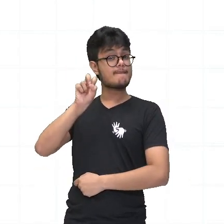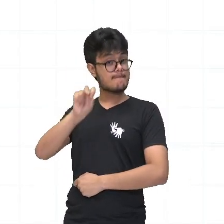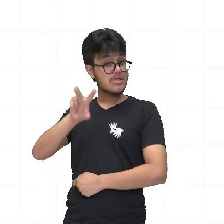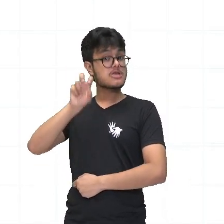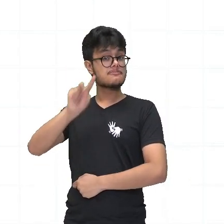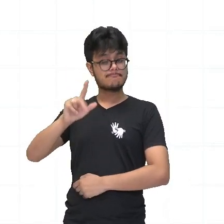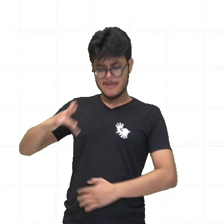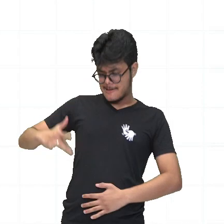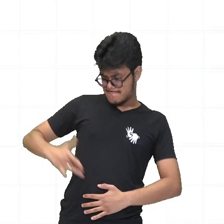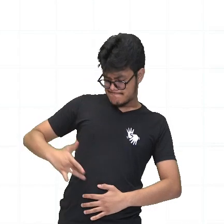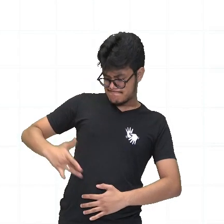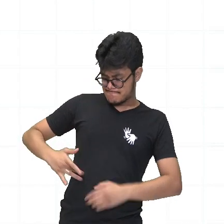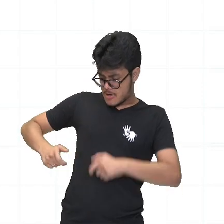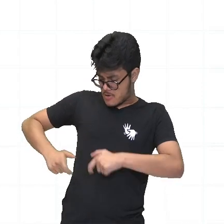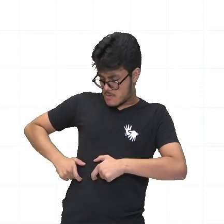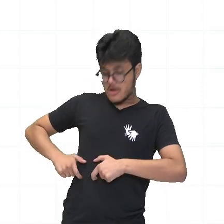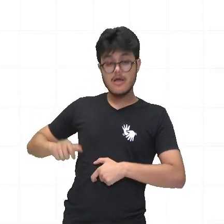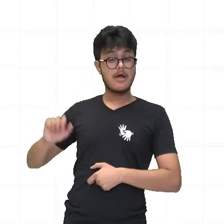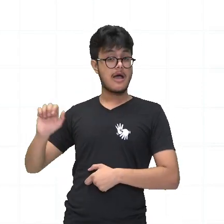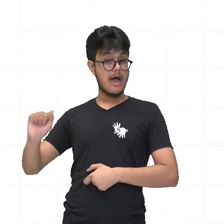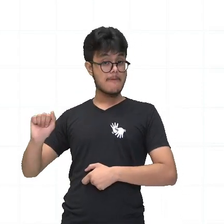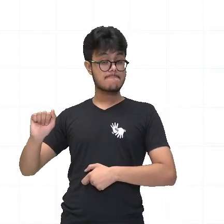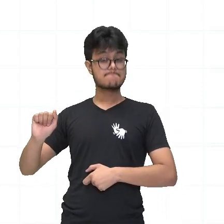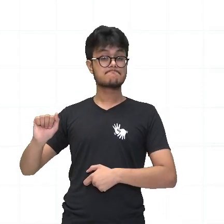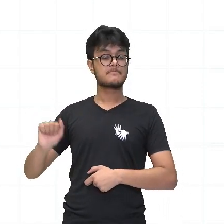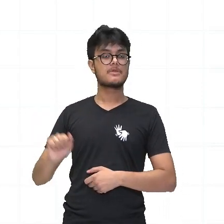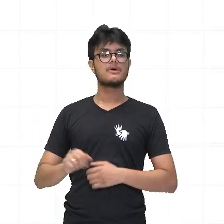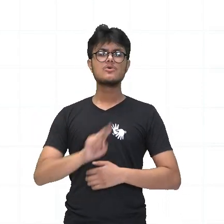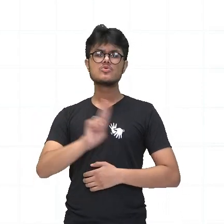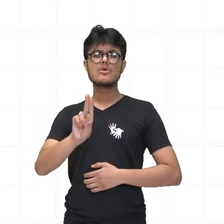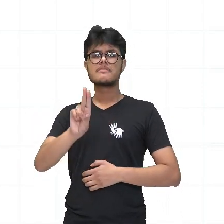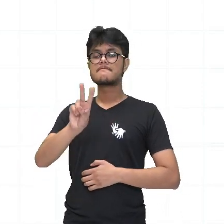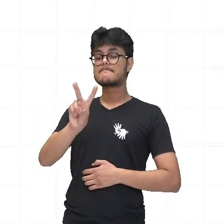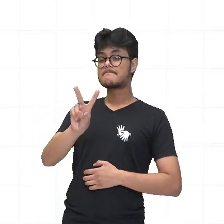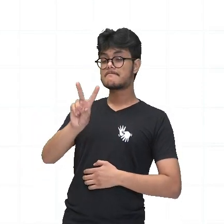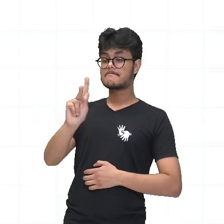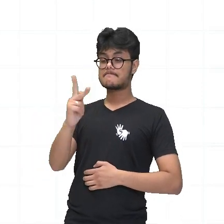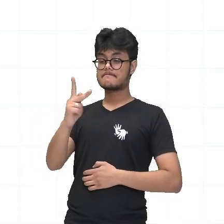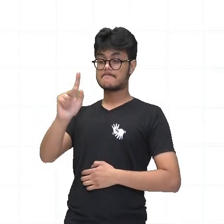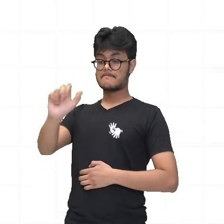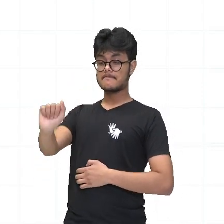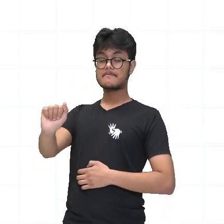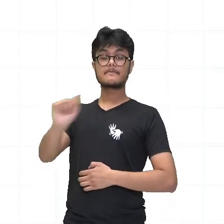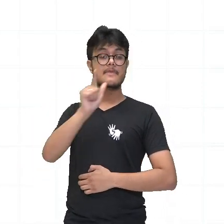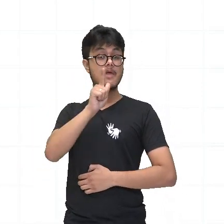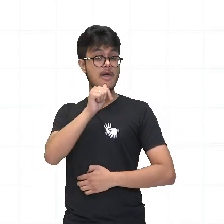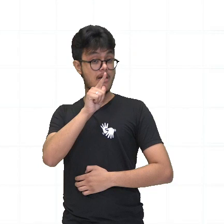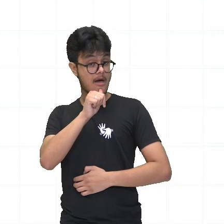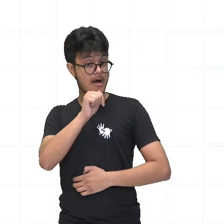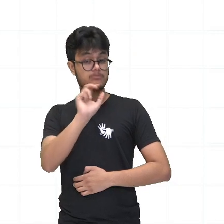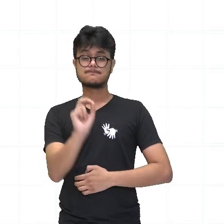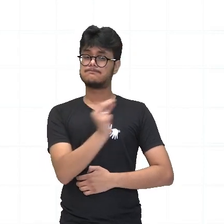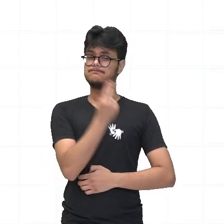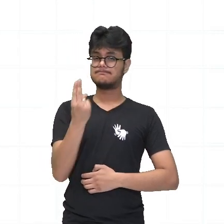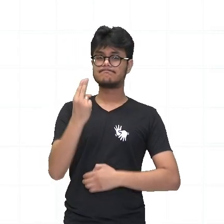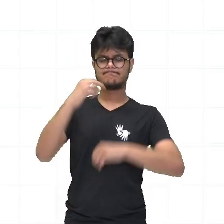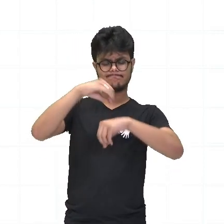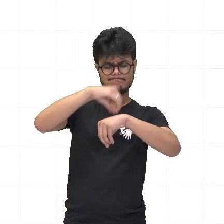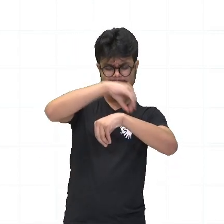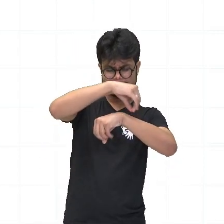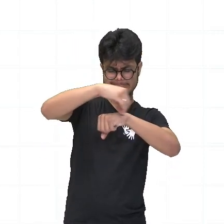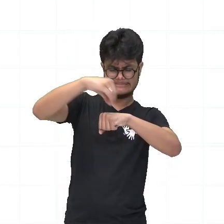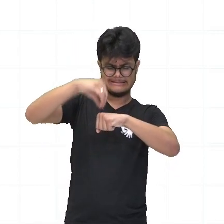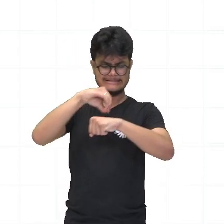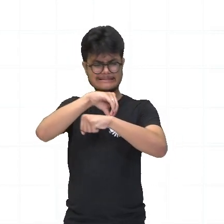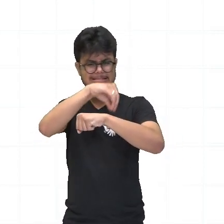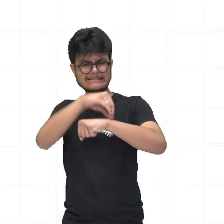chamado VHA. E também nós vemos aí que a ingestão de água ou alimentos contaminados com